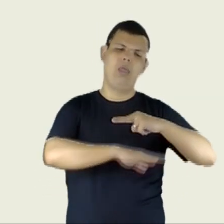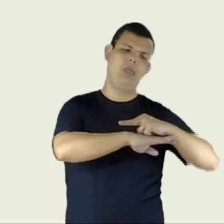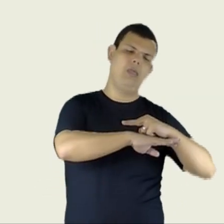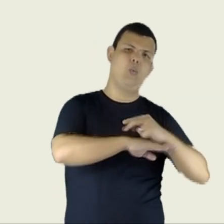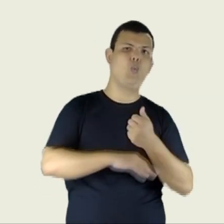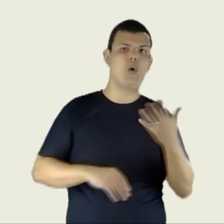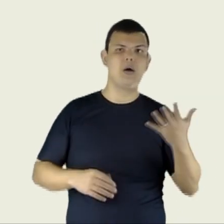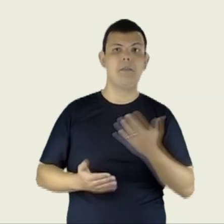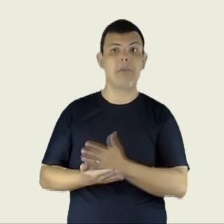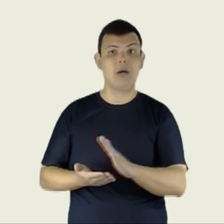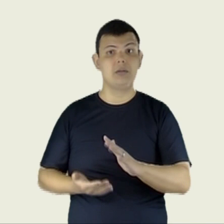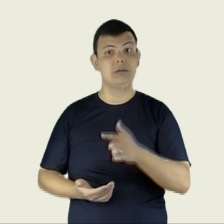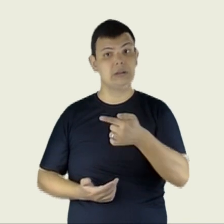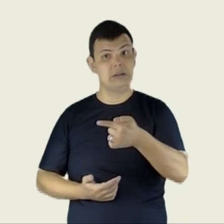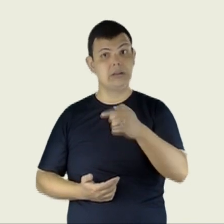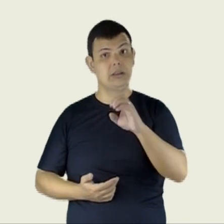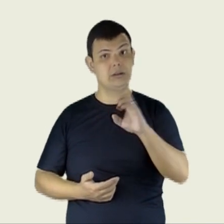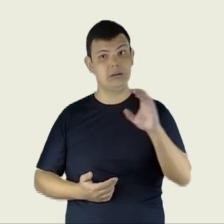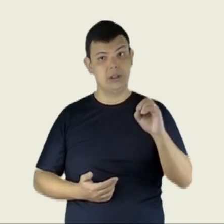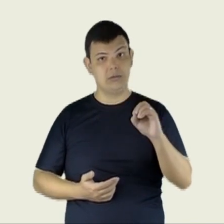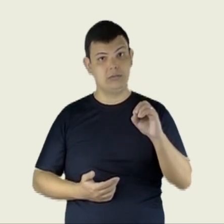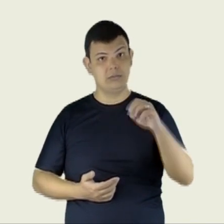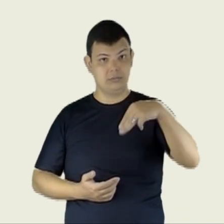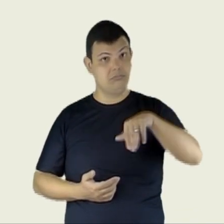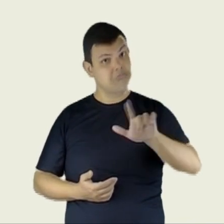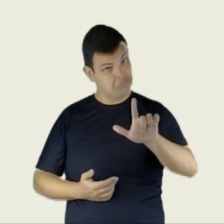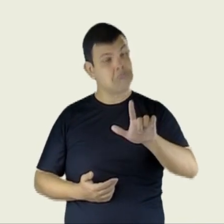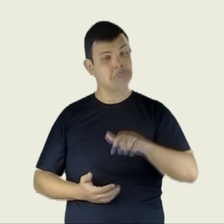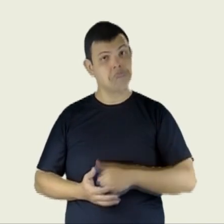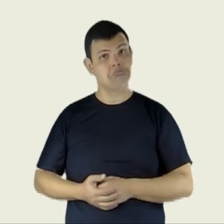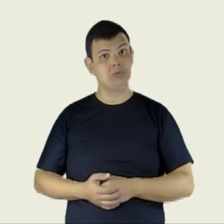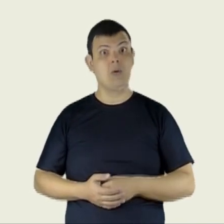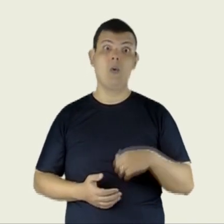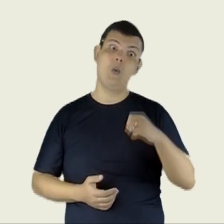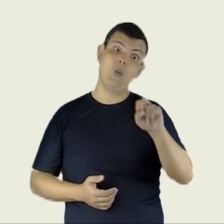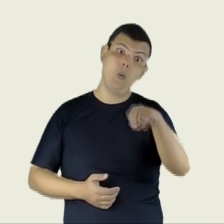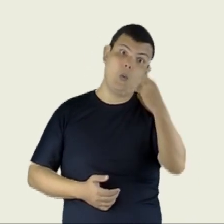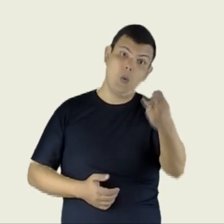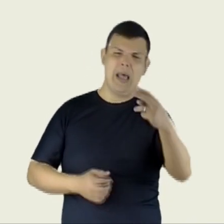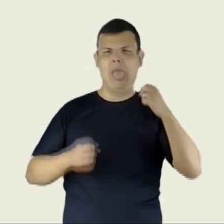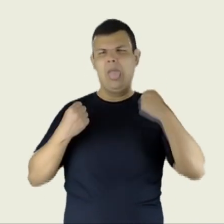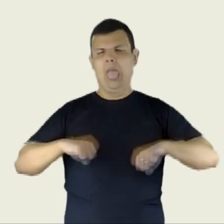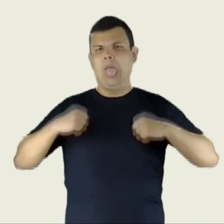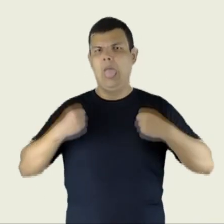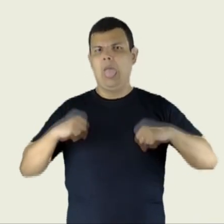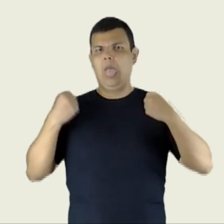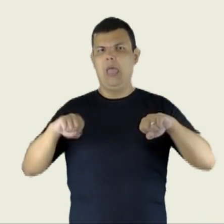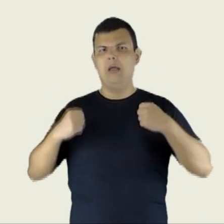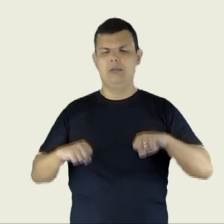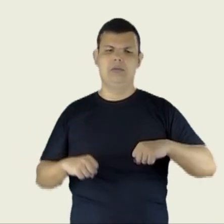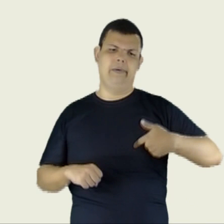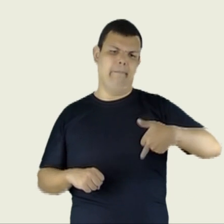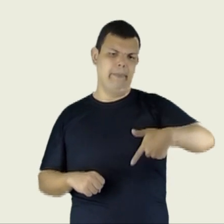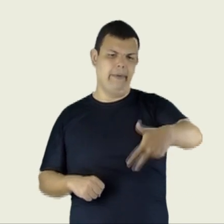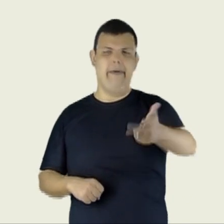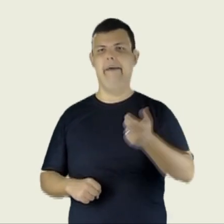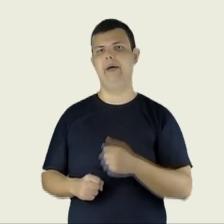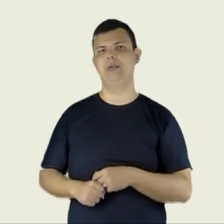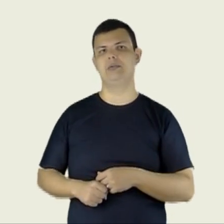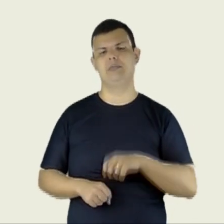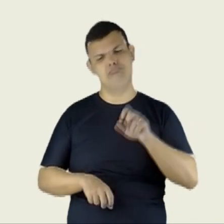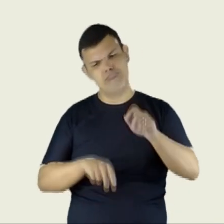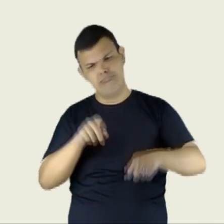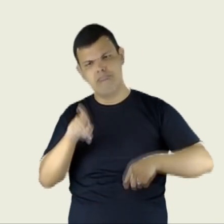menos 700 ml, tá? E quando a gente está fazendo uma atividade física prolongada, uma caminhada, andar